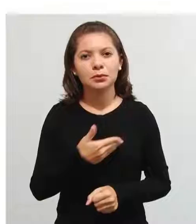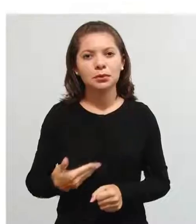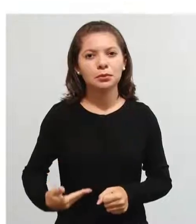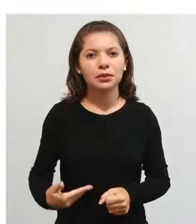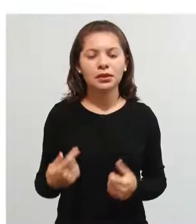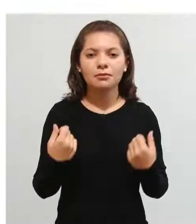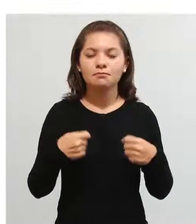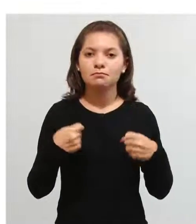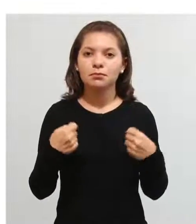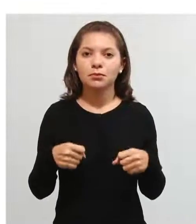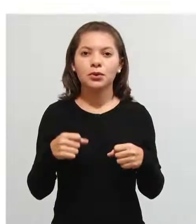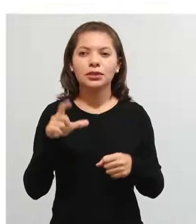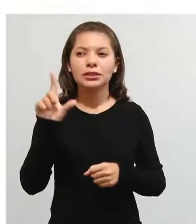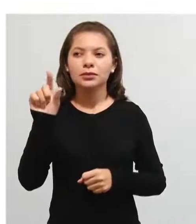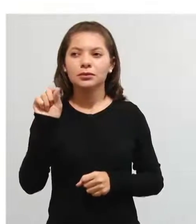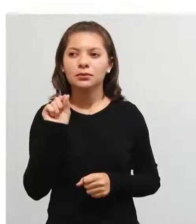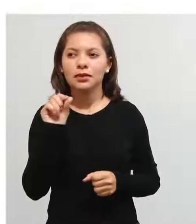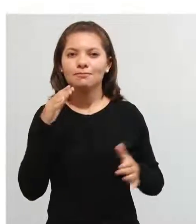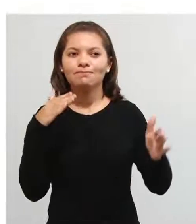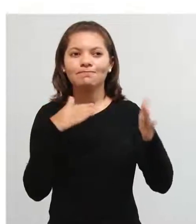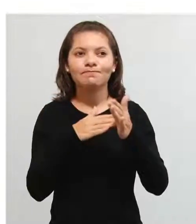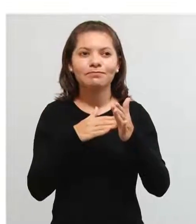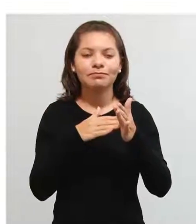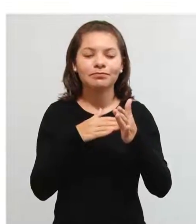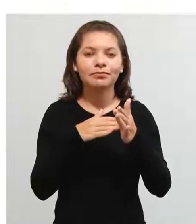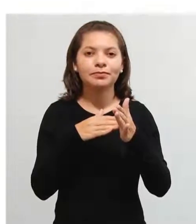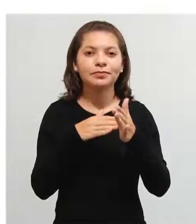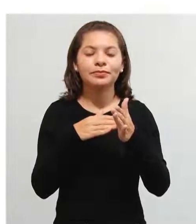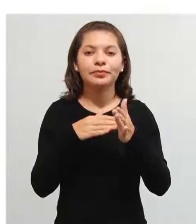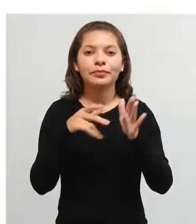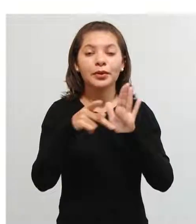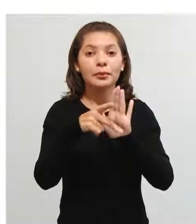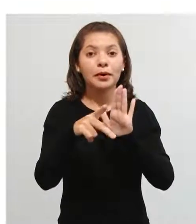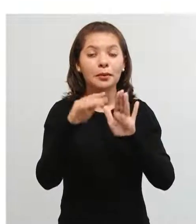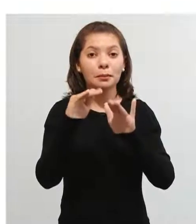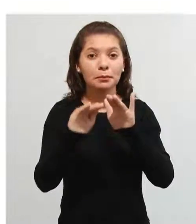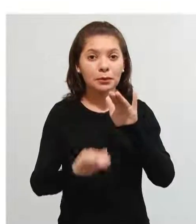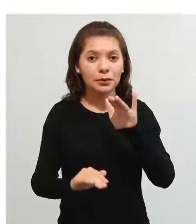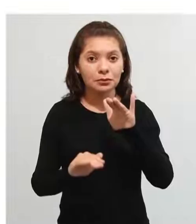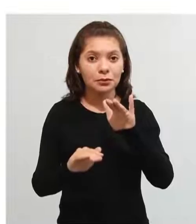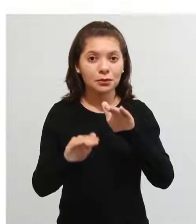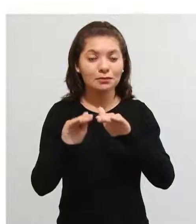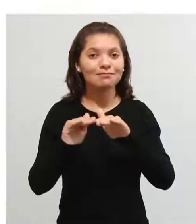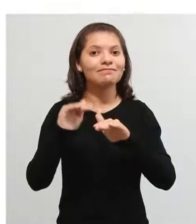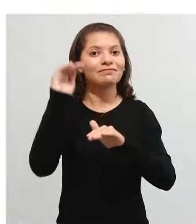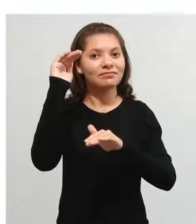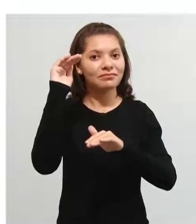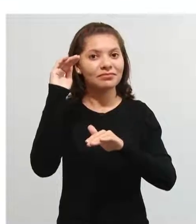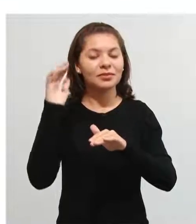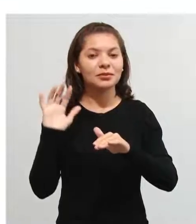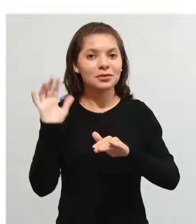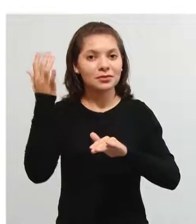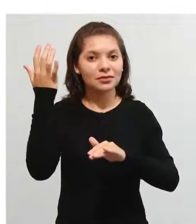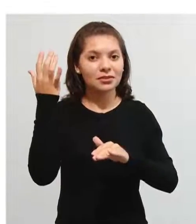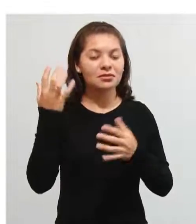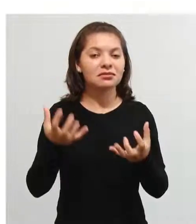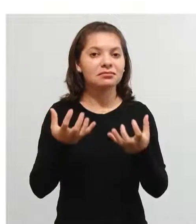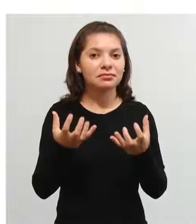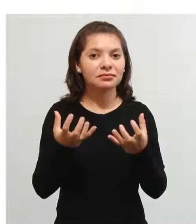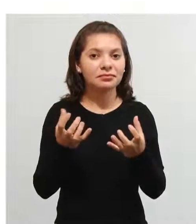de escolher um limite, tanto para o mínimo quanto para o máximo ali de uma situação que ele quer